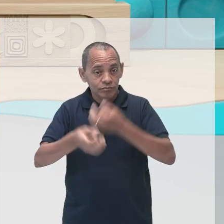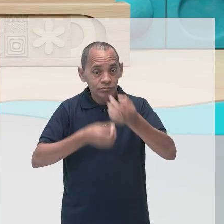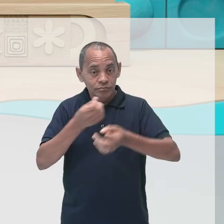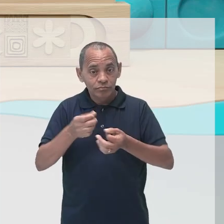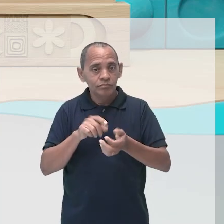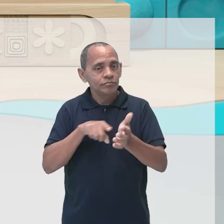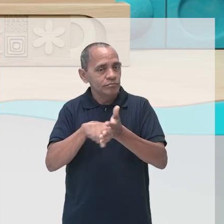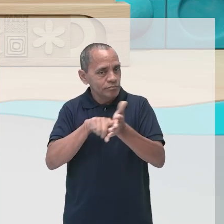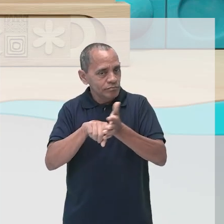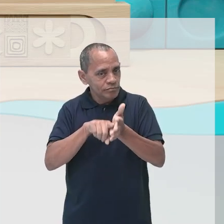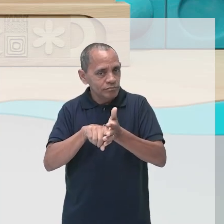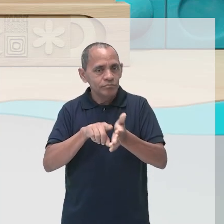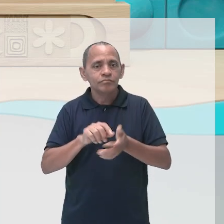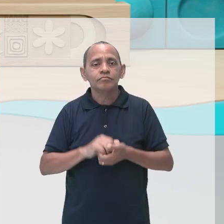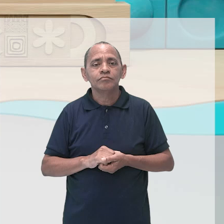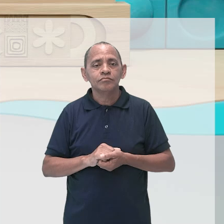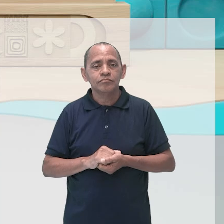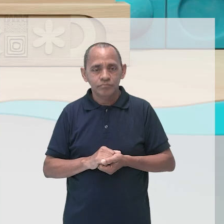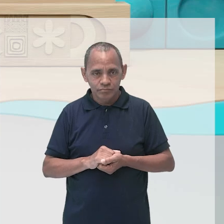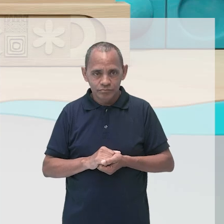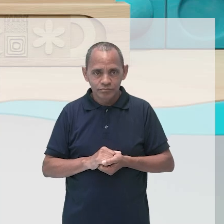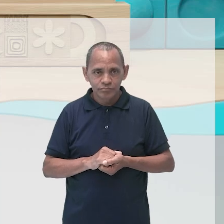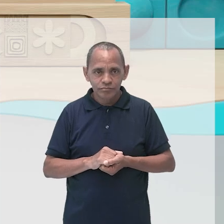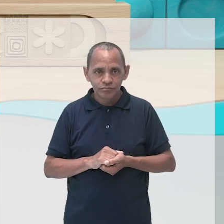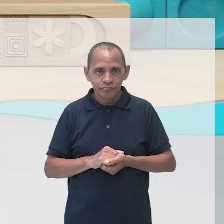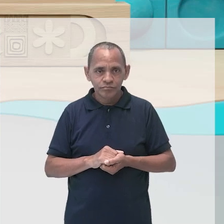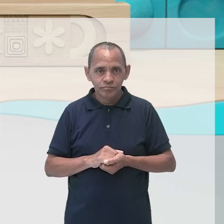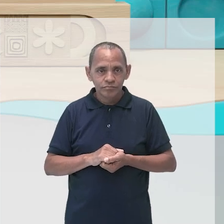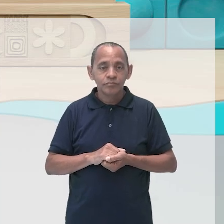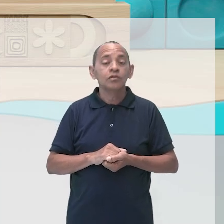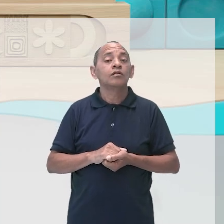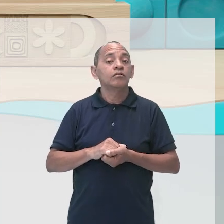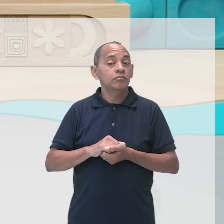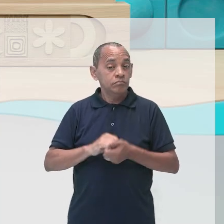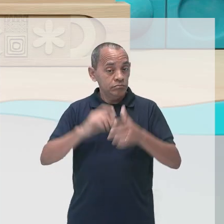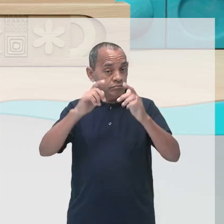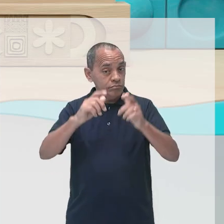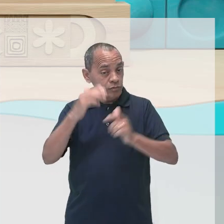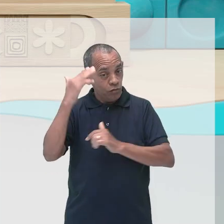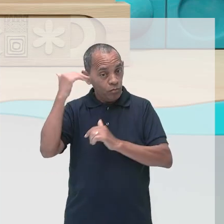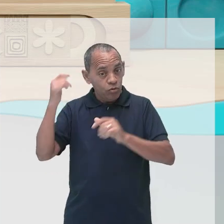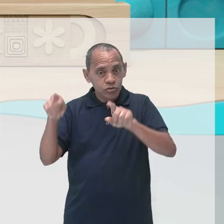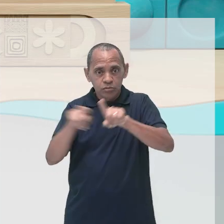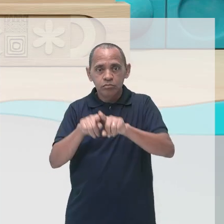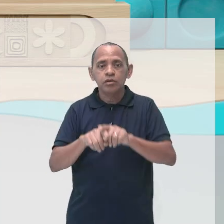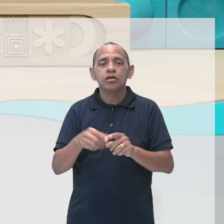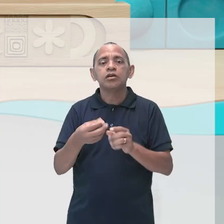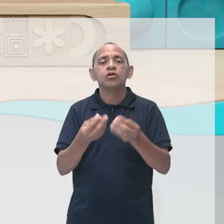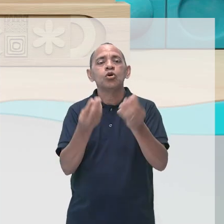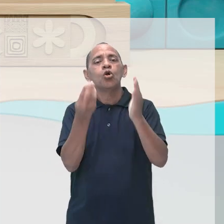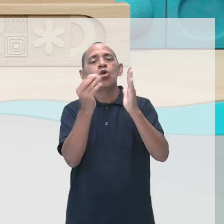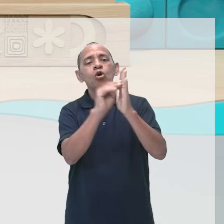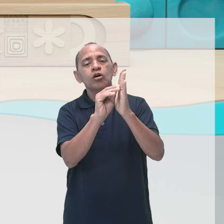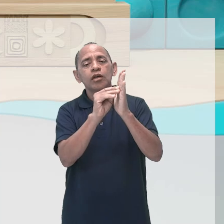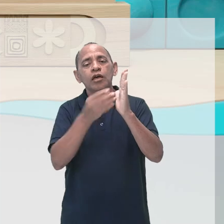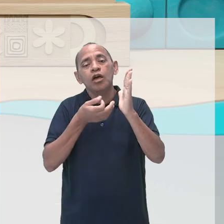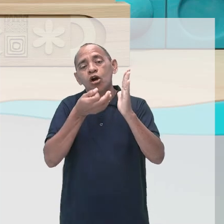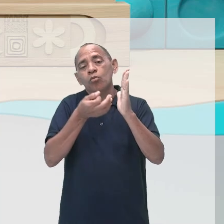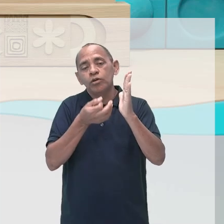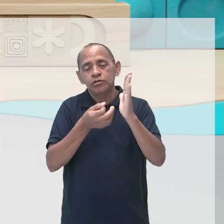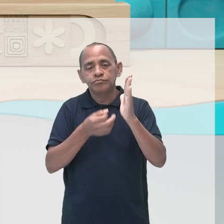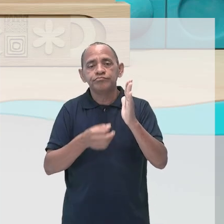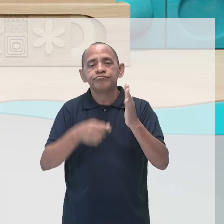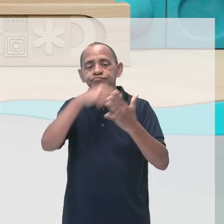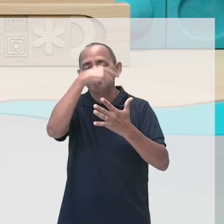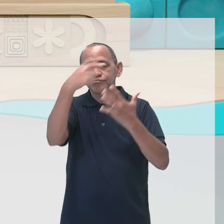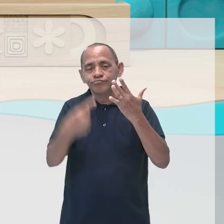por uma universidade, uma instituição renomada, para se posicionar contra. Ele coloca esse argumento. Outro ponto que a gente tem que observar